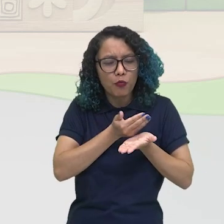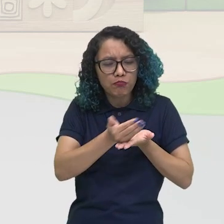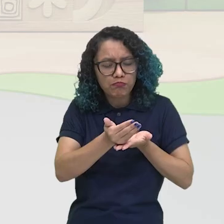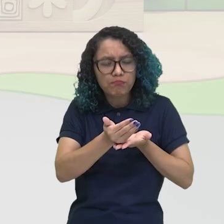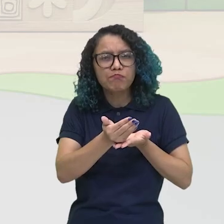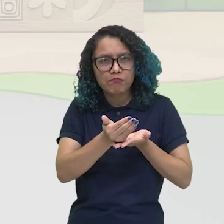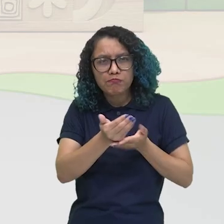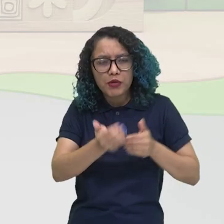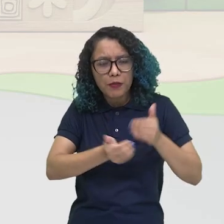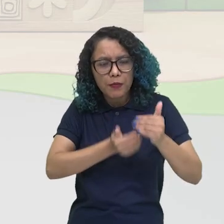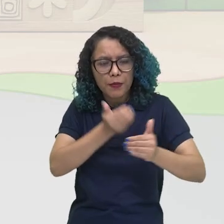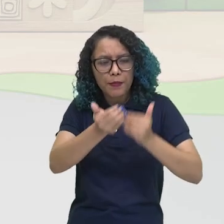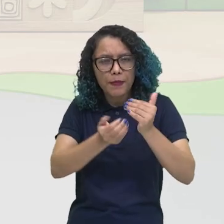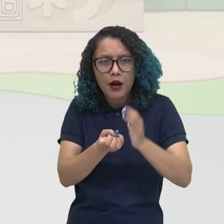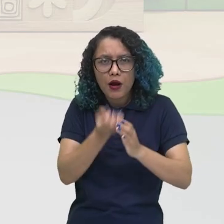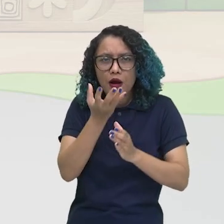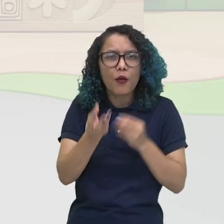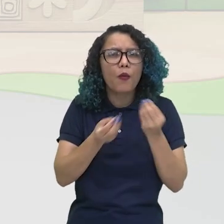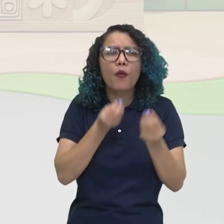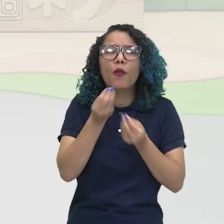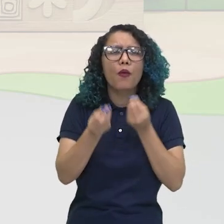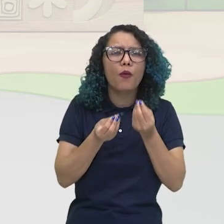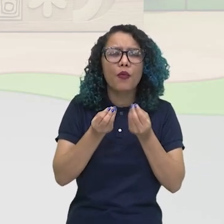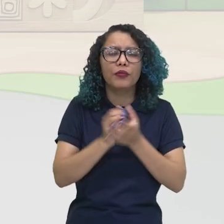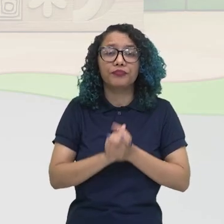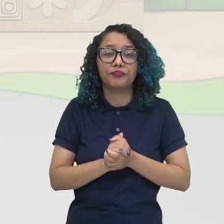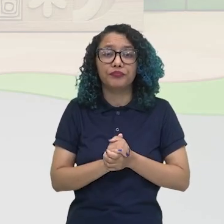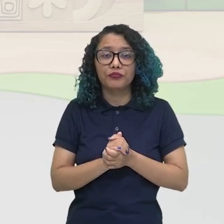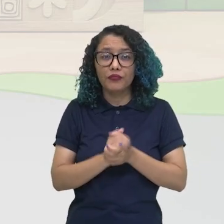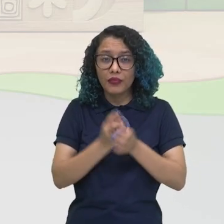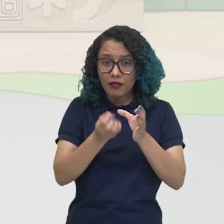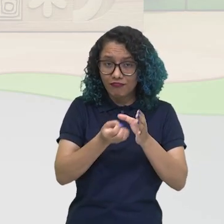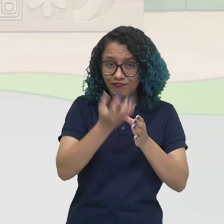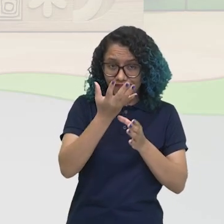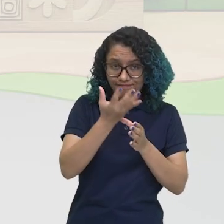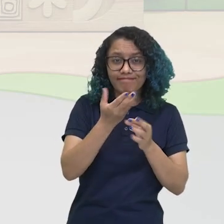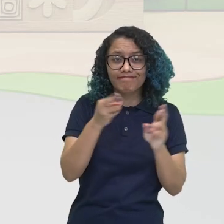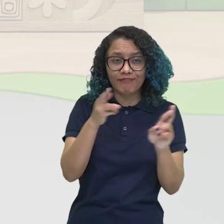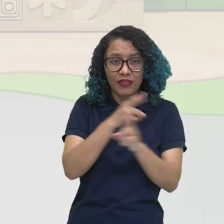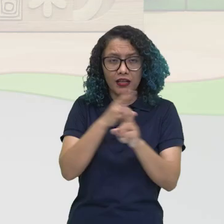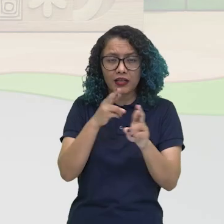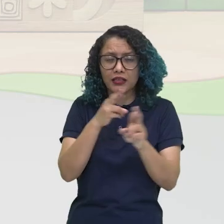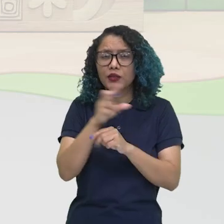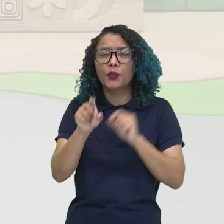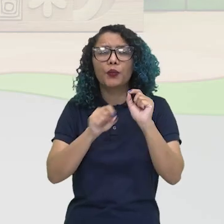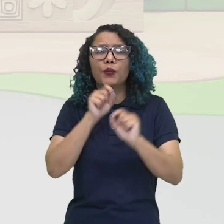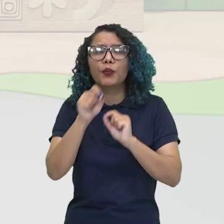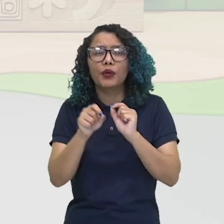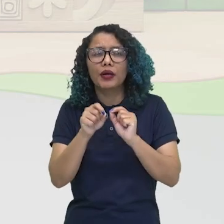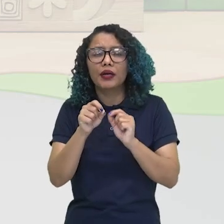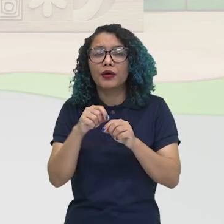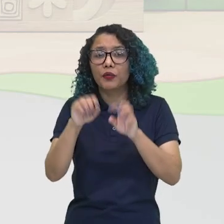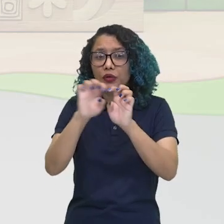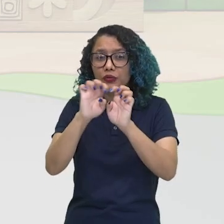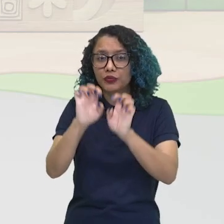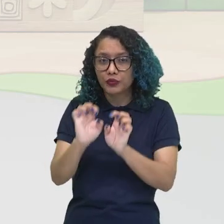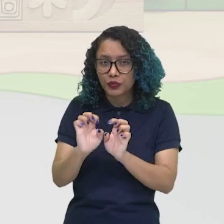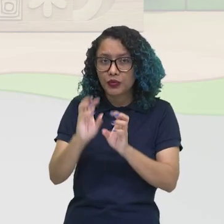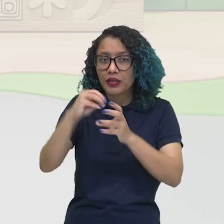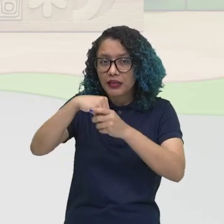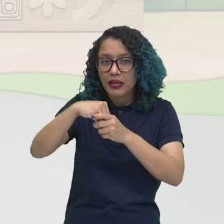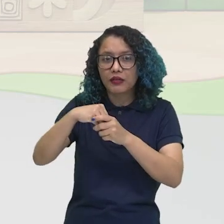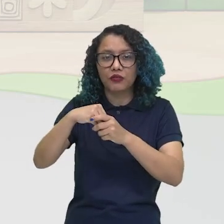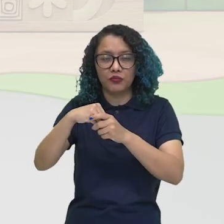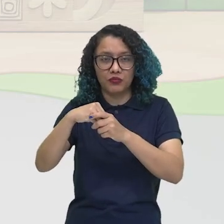sua origem, porque a sua origem vai estar intrinsecamente ligada ao quê? À estrutura